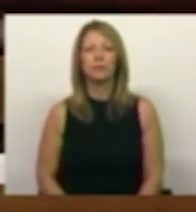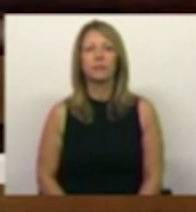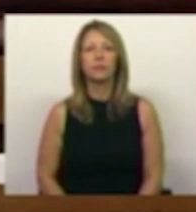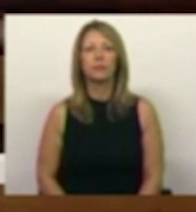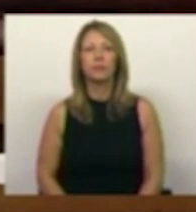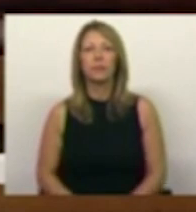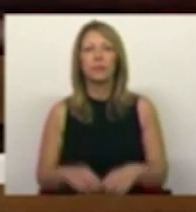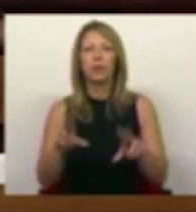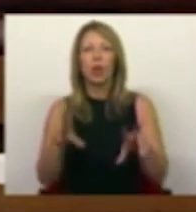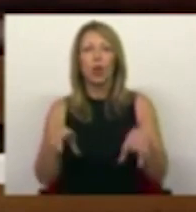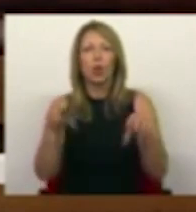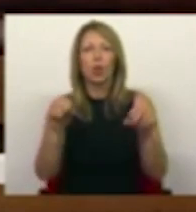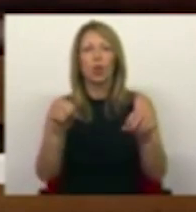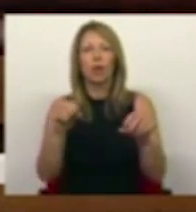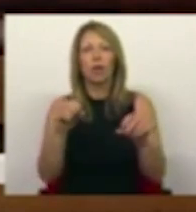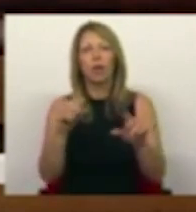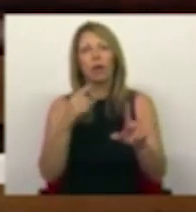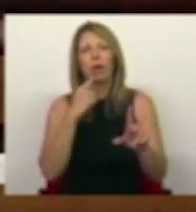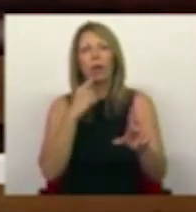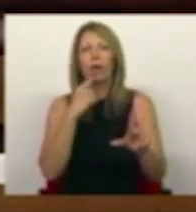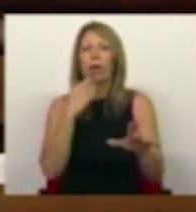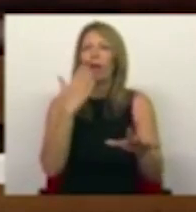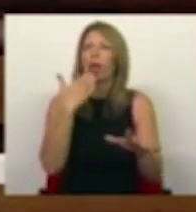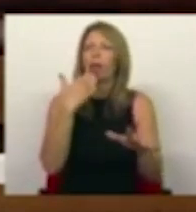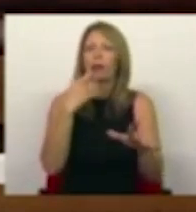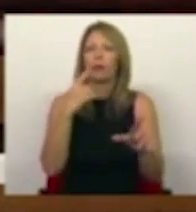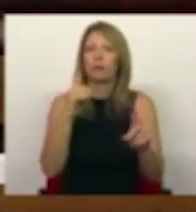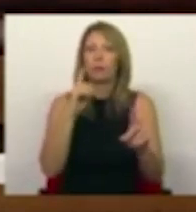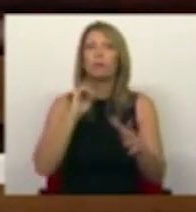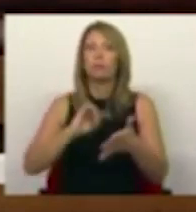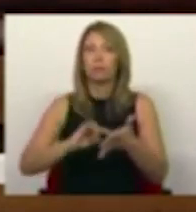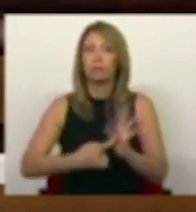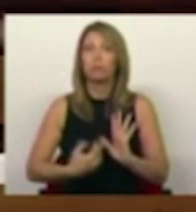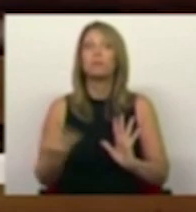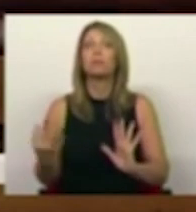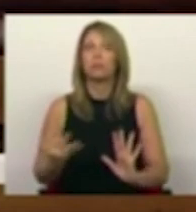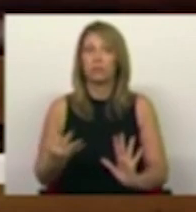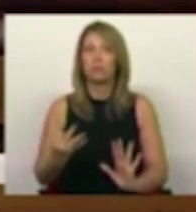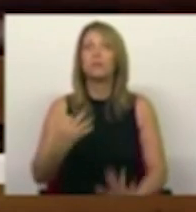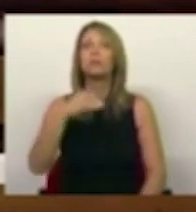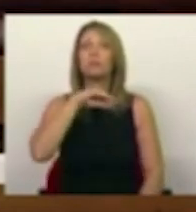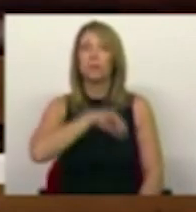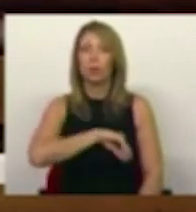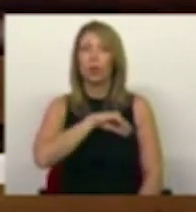vise a necessidade do aumento do ordenado mínimo